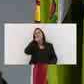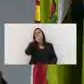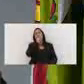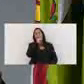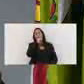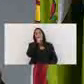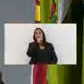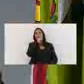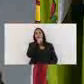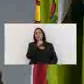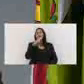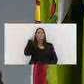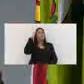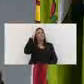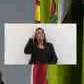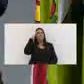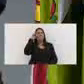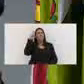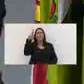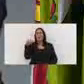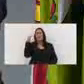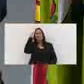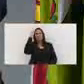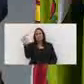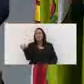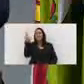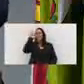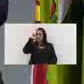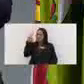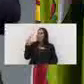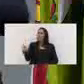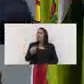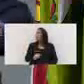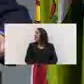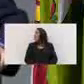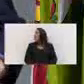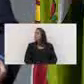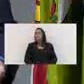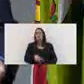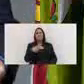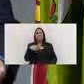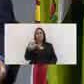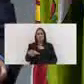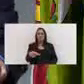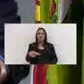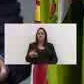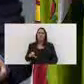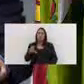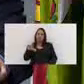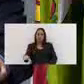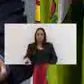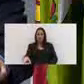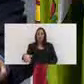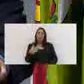casa, o vídeo foi gravado aqui, foi iniciado aqui. Então, o direcionou as palavras para nós, que votamos pelo bem da cidade,